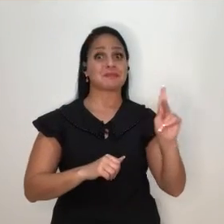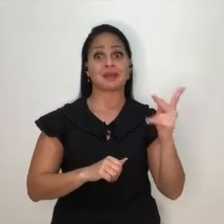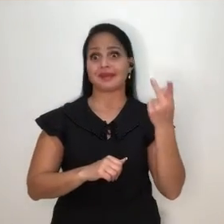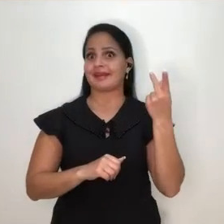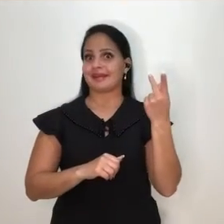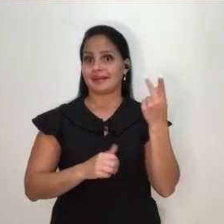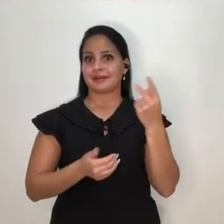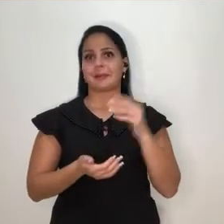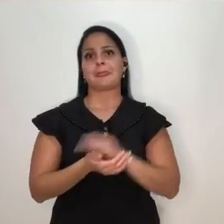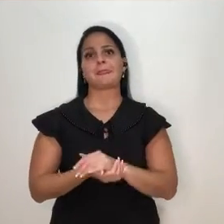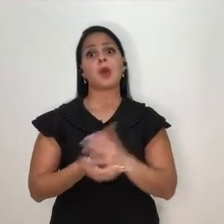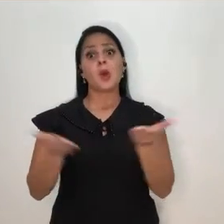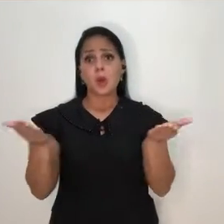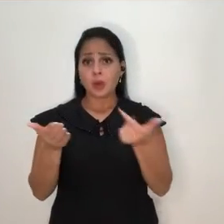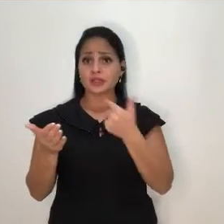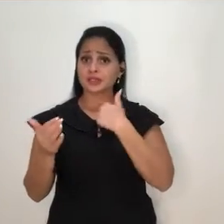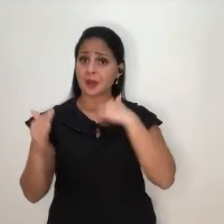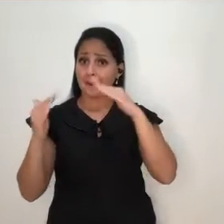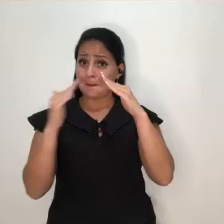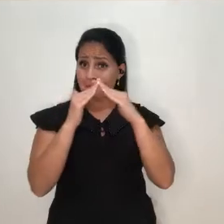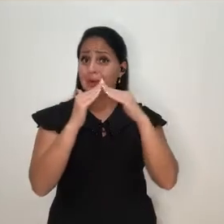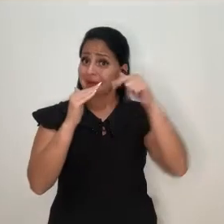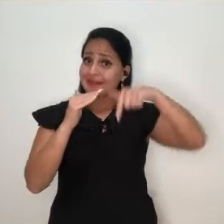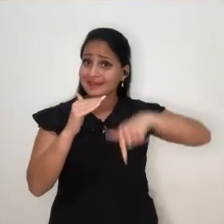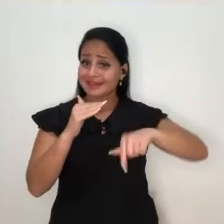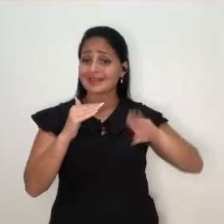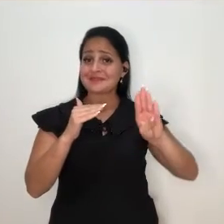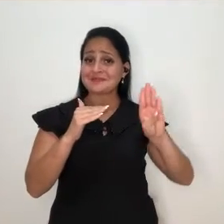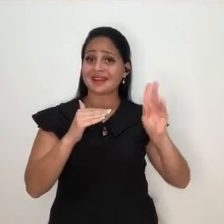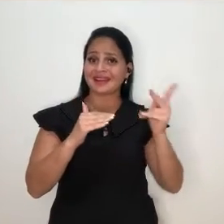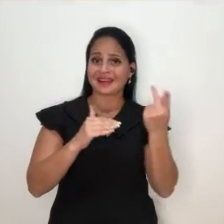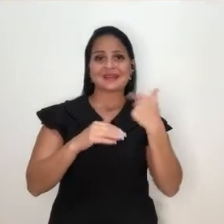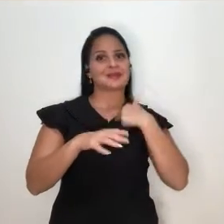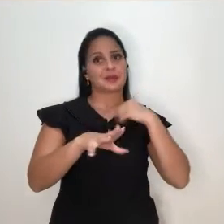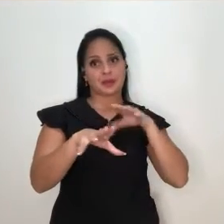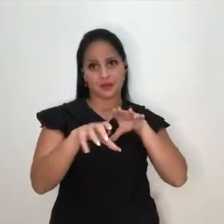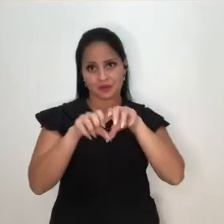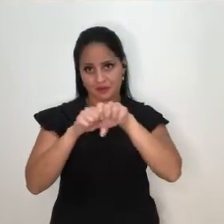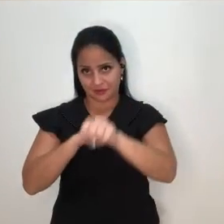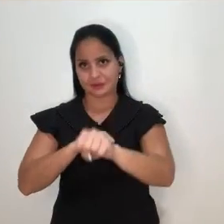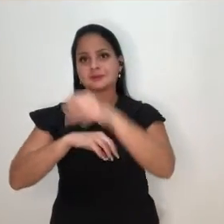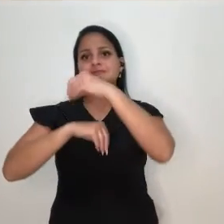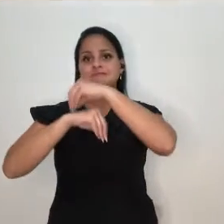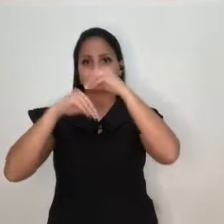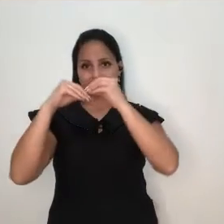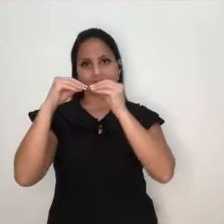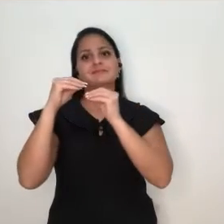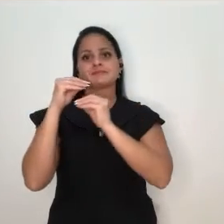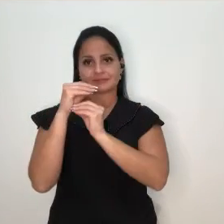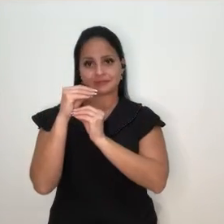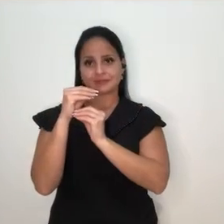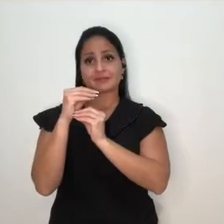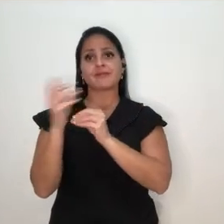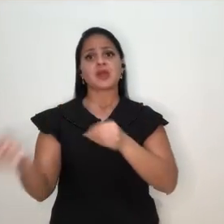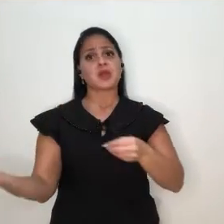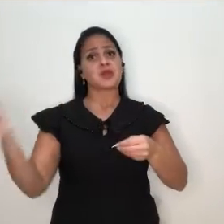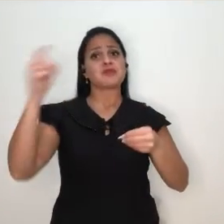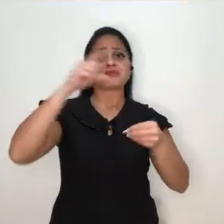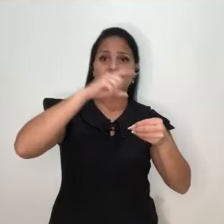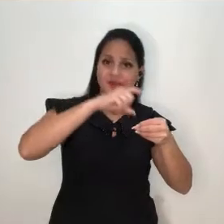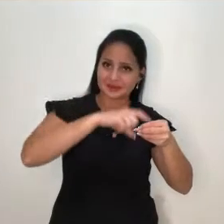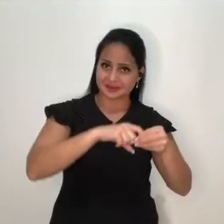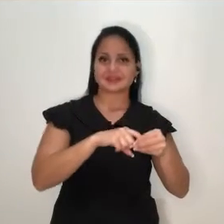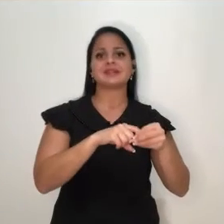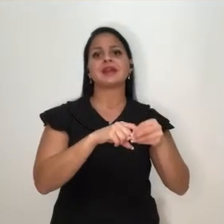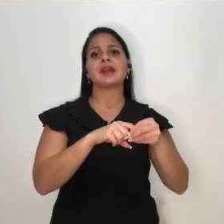Horizonte. Inclusive, moro aqui hoje. Me formei pela UFG, Assim que eu me formei, eu voltei